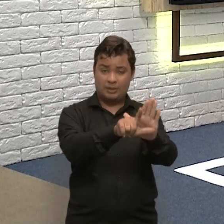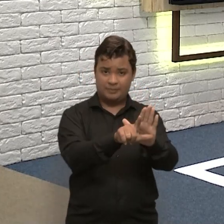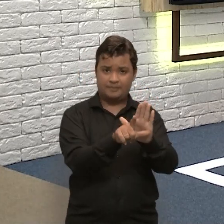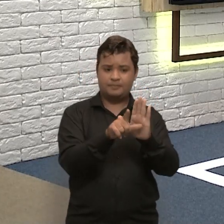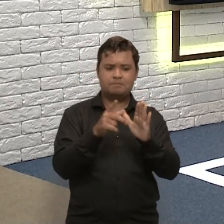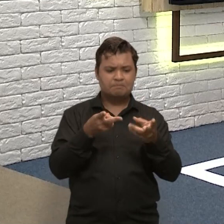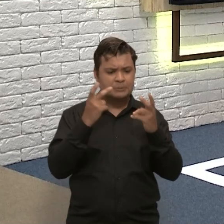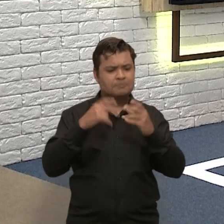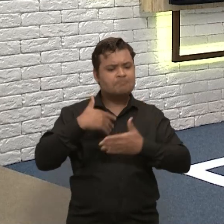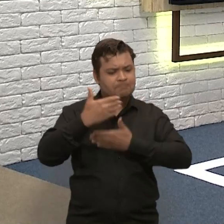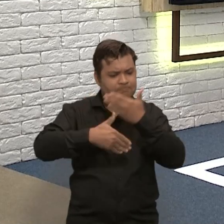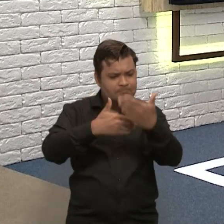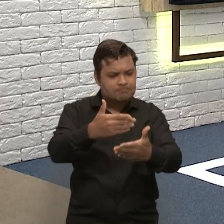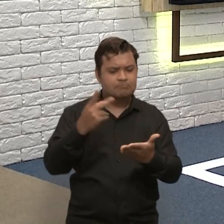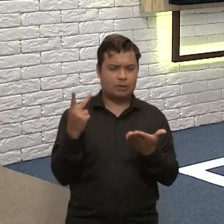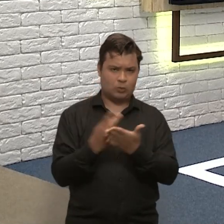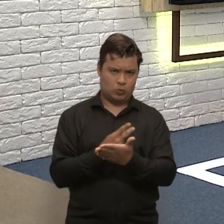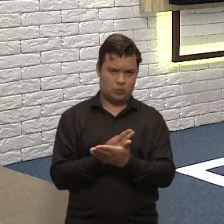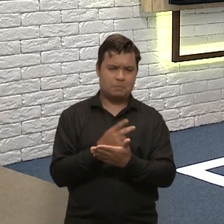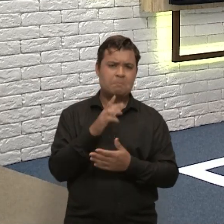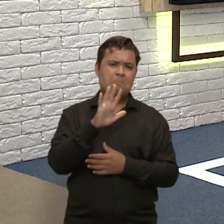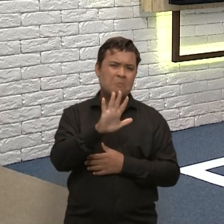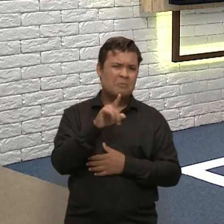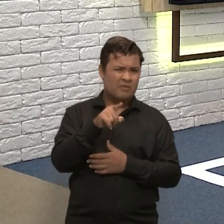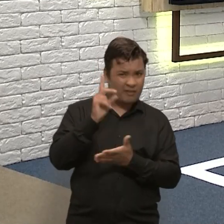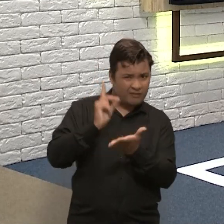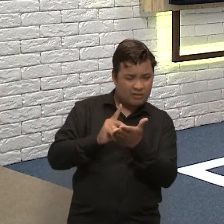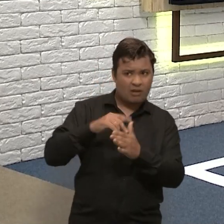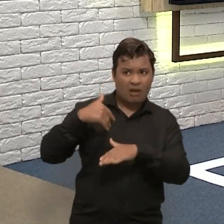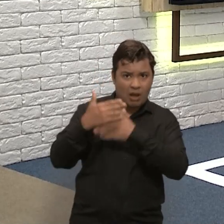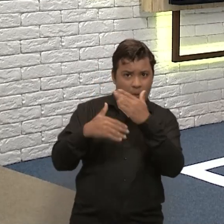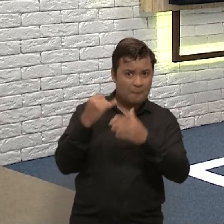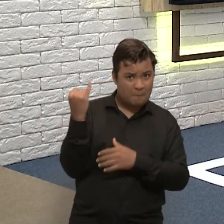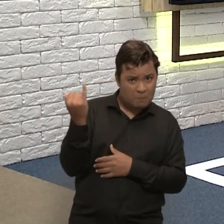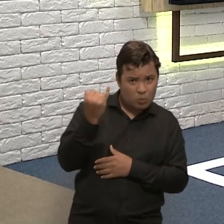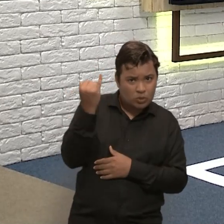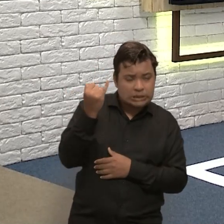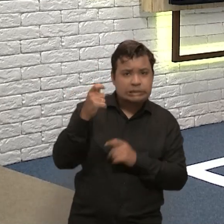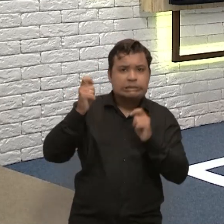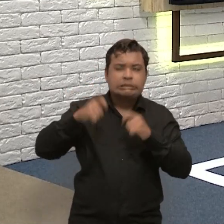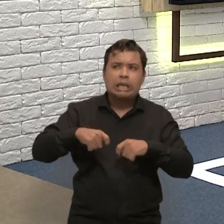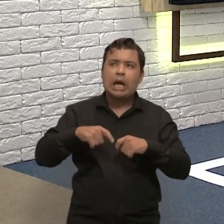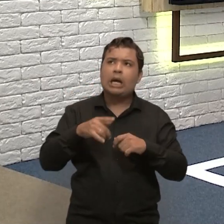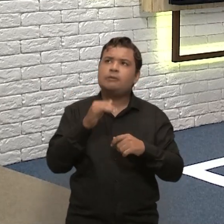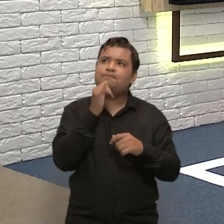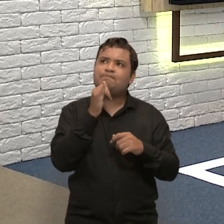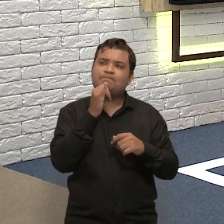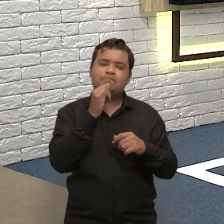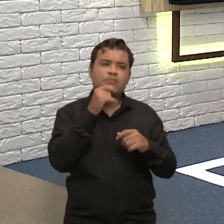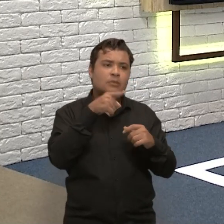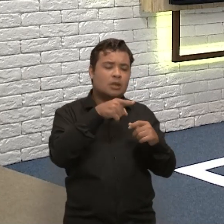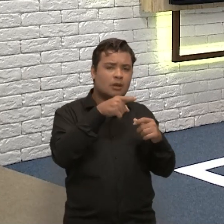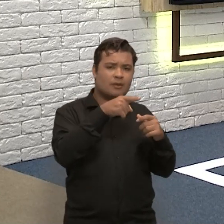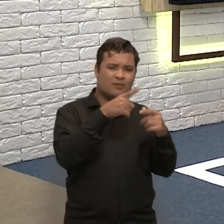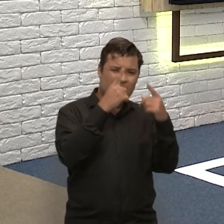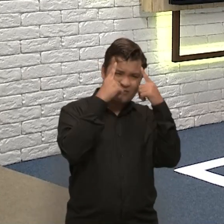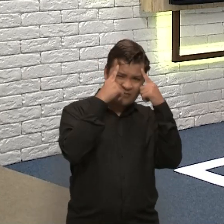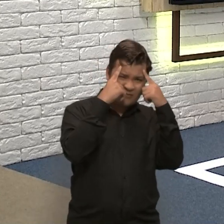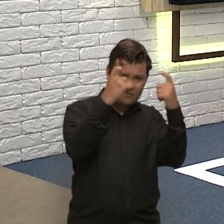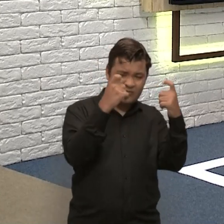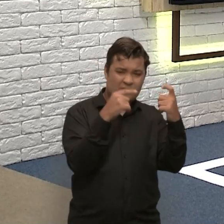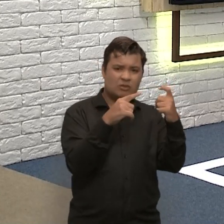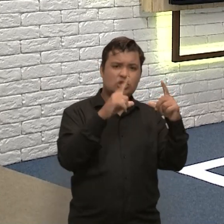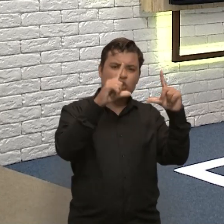está sendo importante para que a gente possa prevenir, combater, reduzir a ocorrência de casos